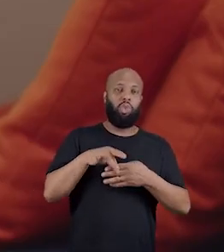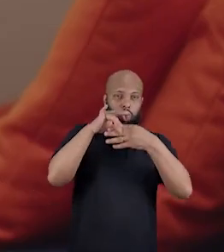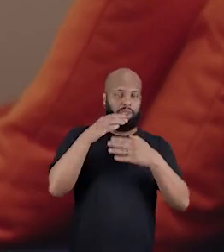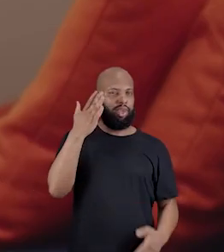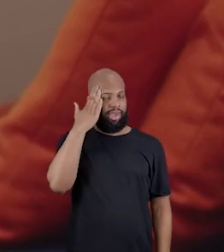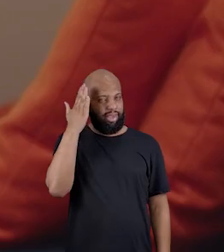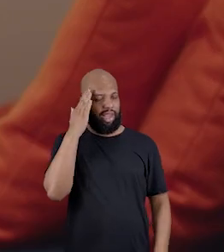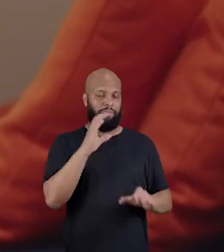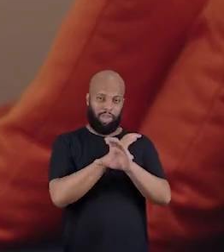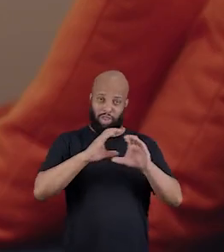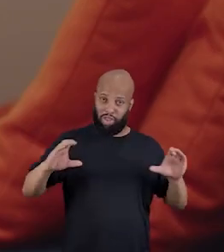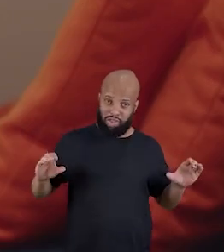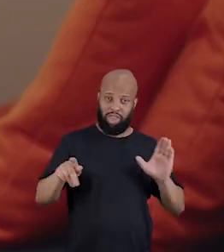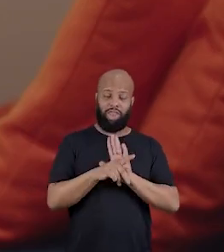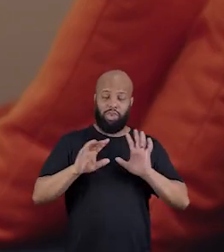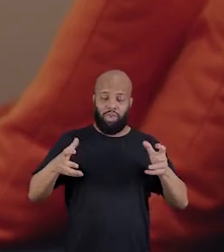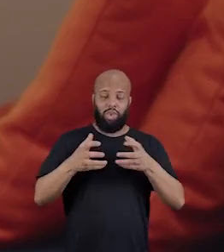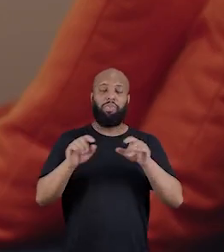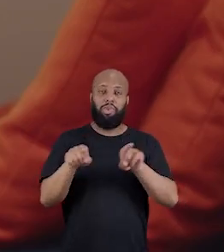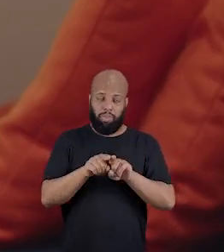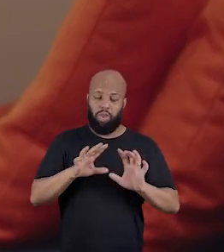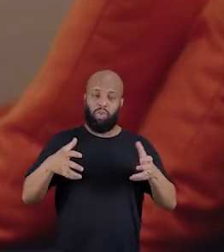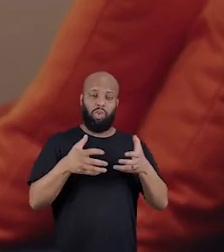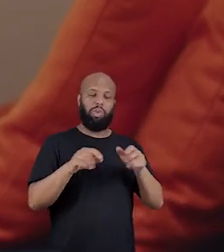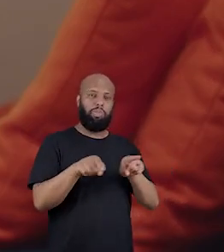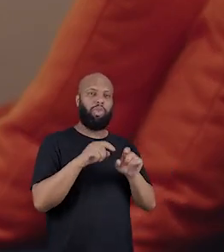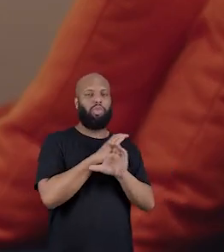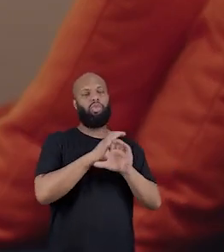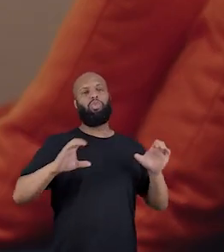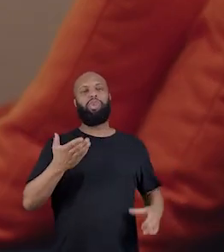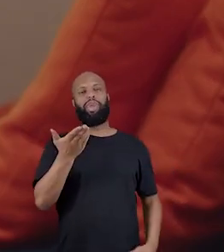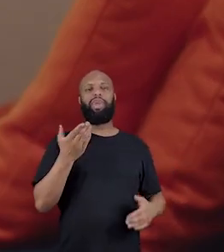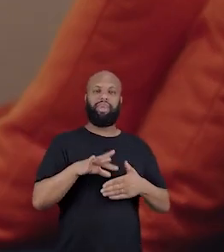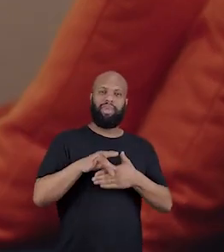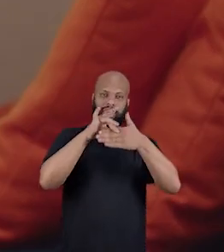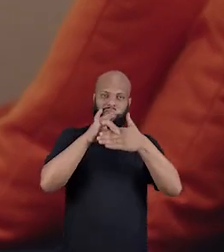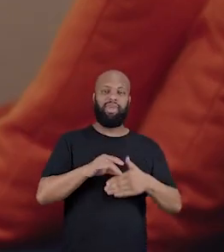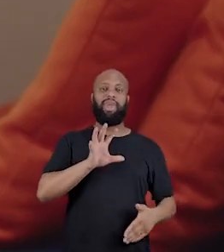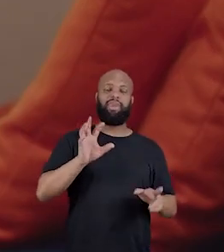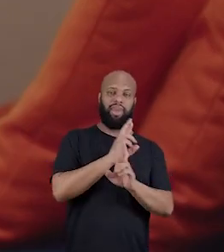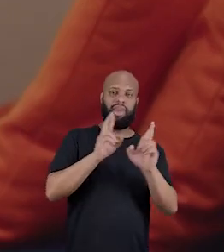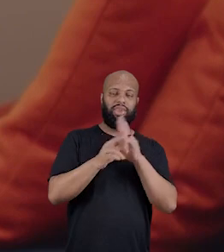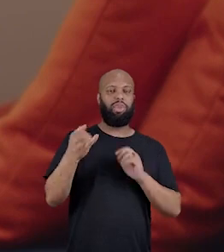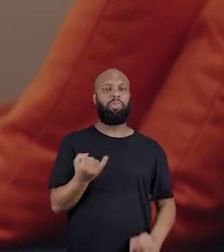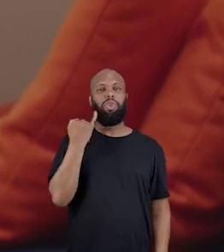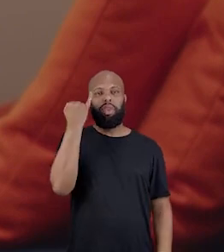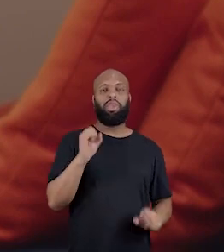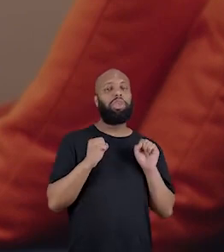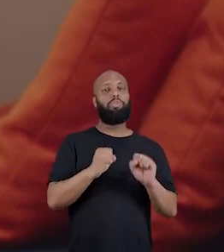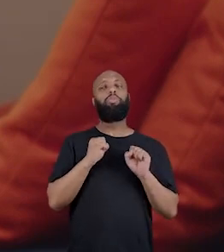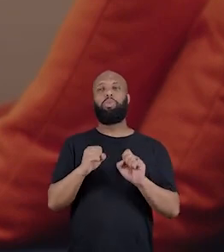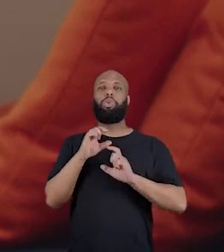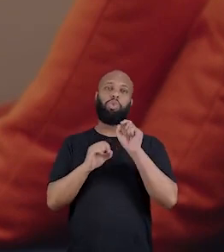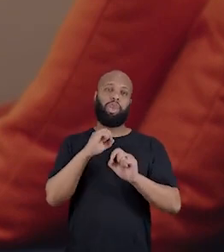líder saiba e confie no time, confie nas capacidades do time e que o time também confie nessa liderança. Essa relação é primordial, porque você pode ter